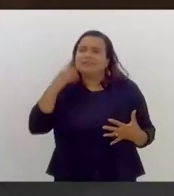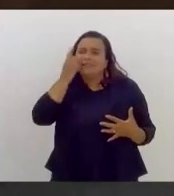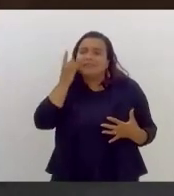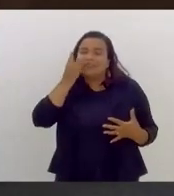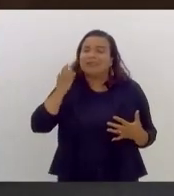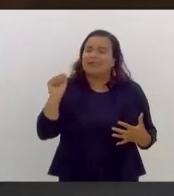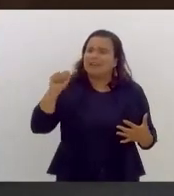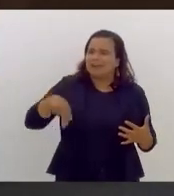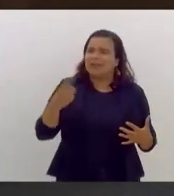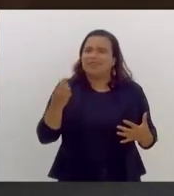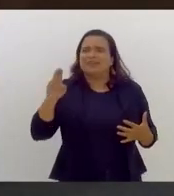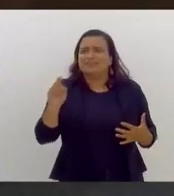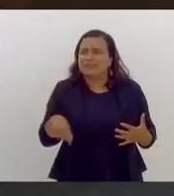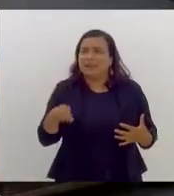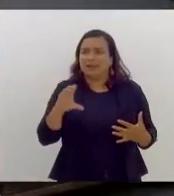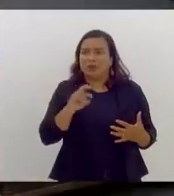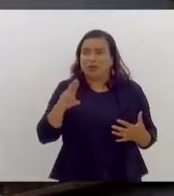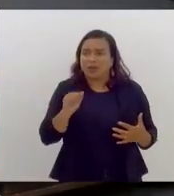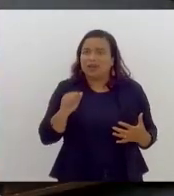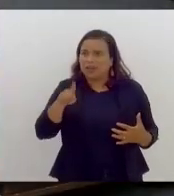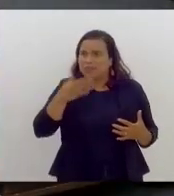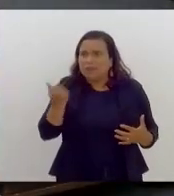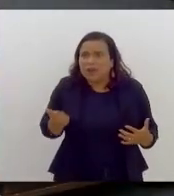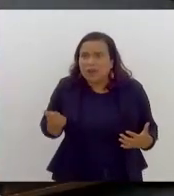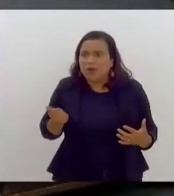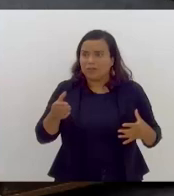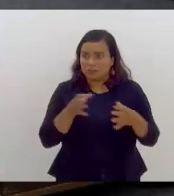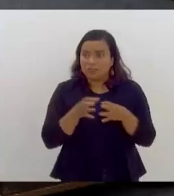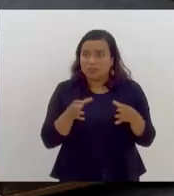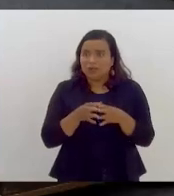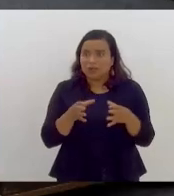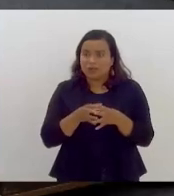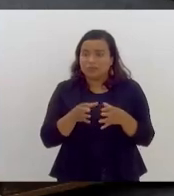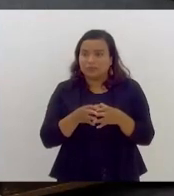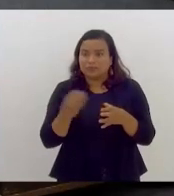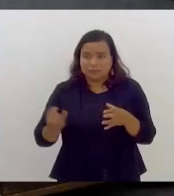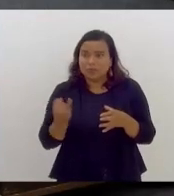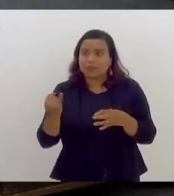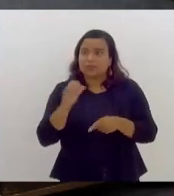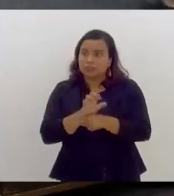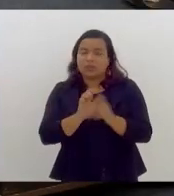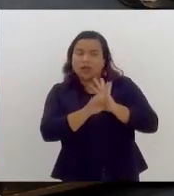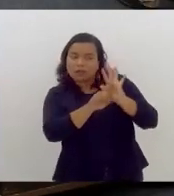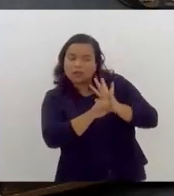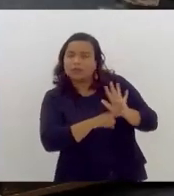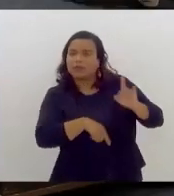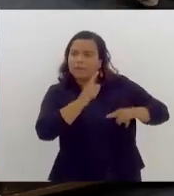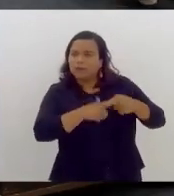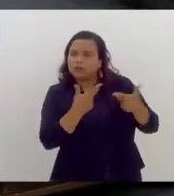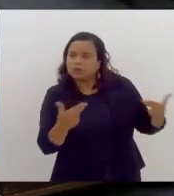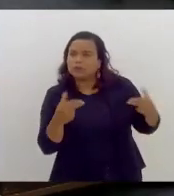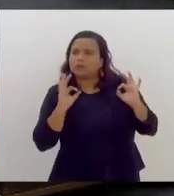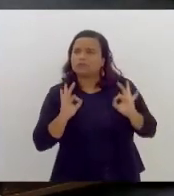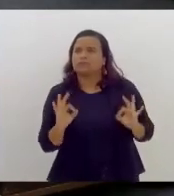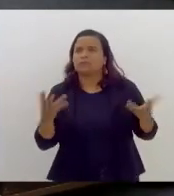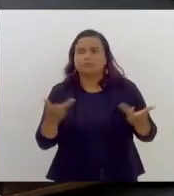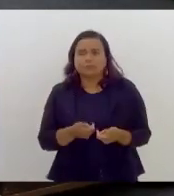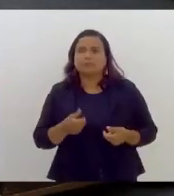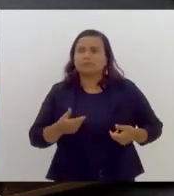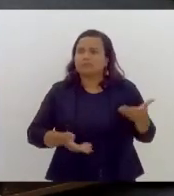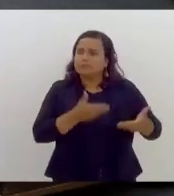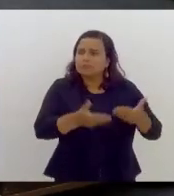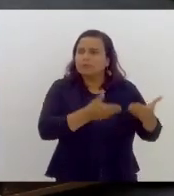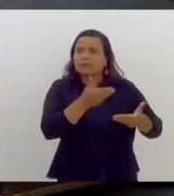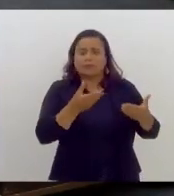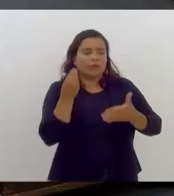Correia... Que é melhor do que isso, o Estado ter uma equipe... Eu sei, presidente. Para analisar os produtos artesanais, para desenvolver o turismo. Eu